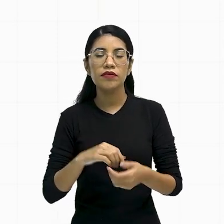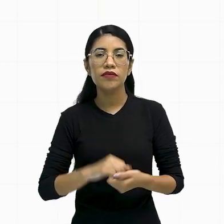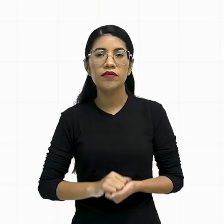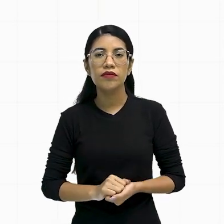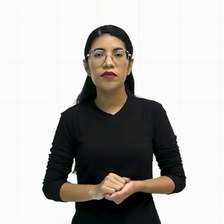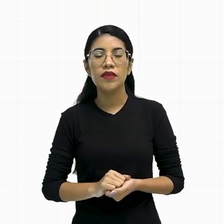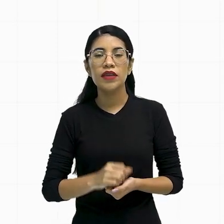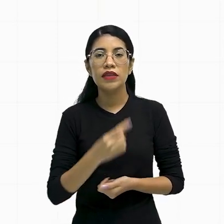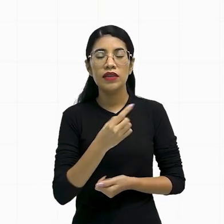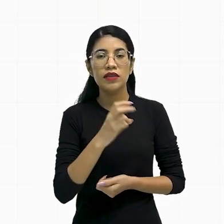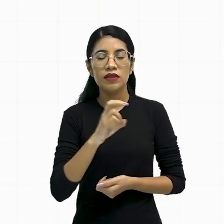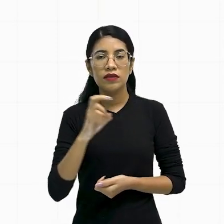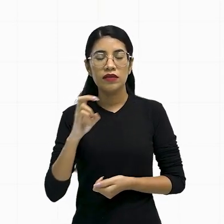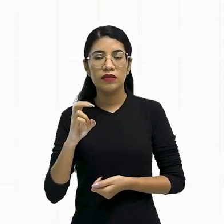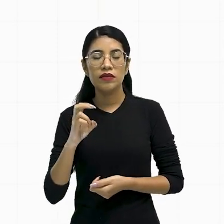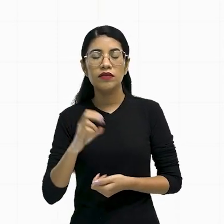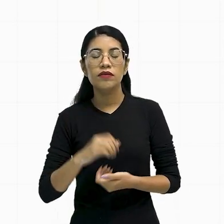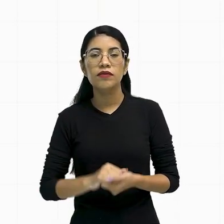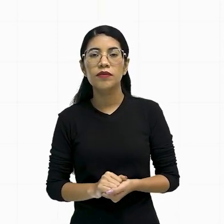105, 155, né?